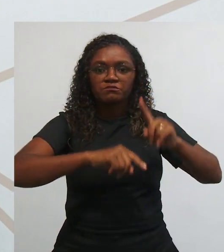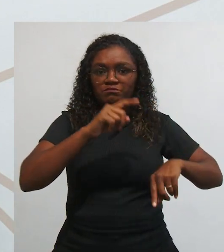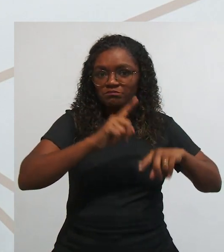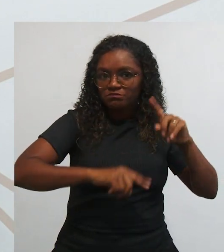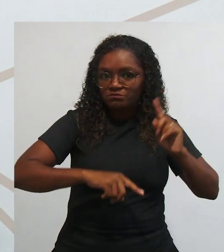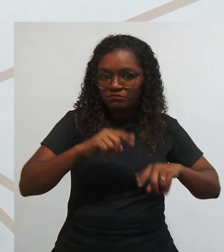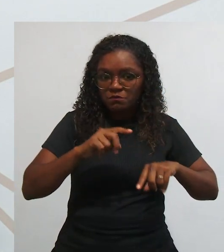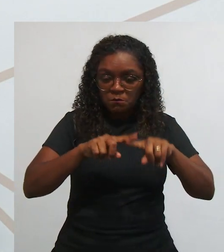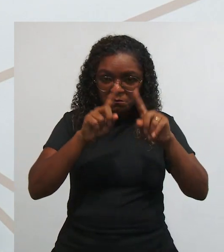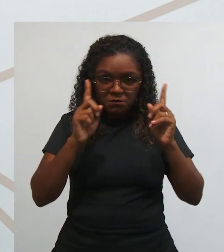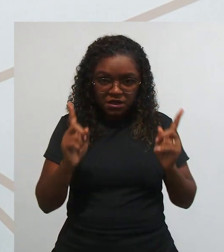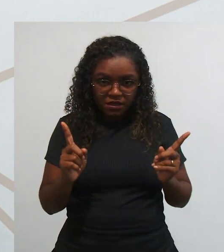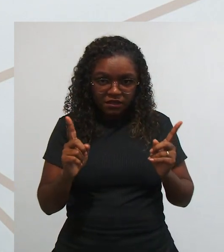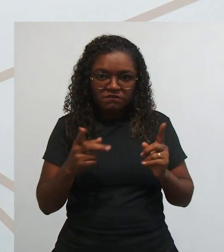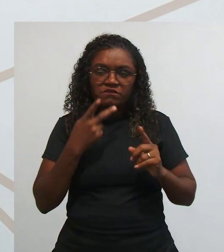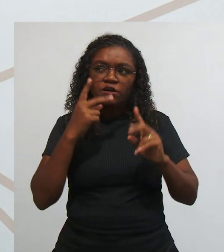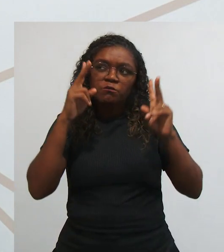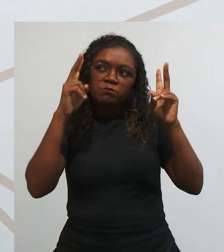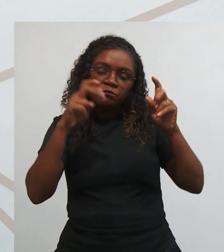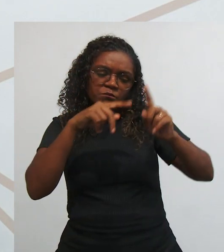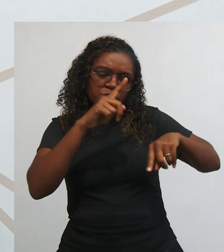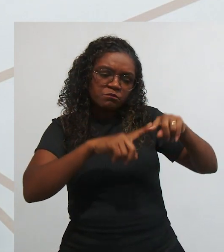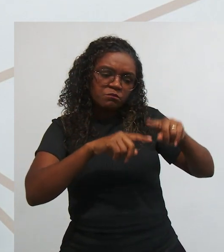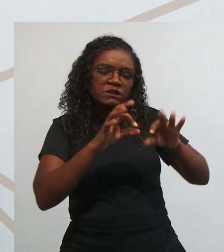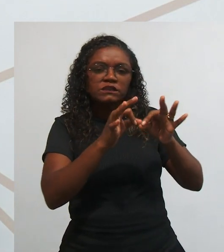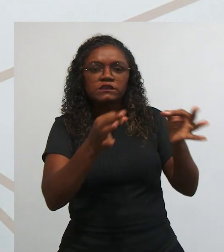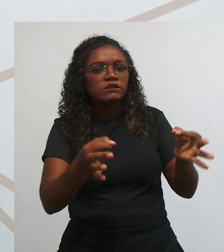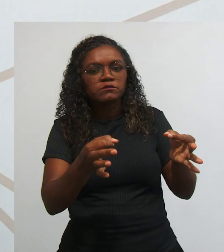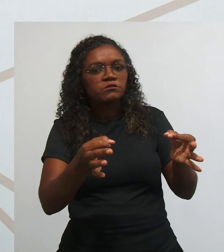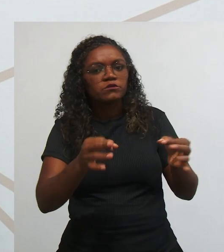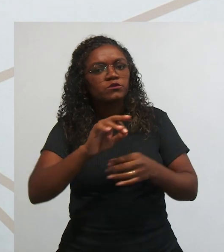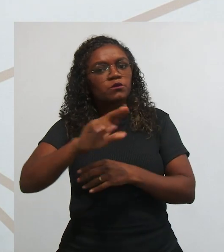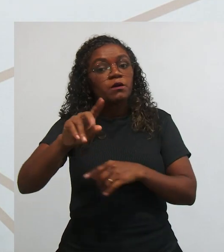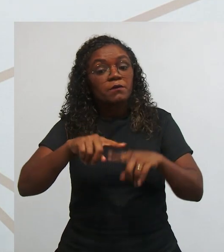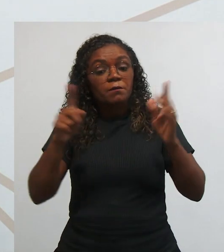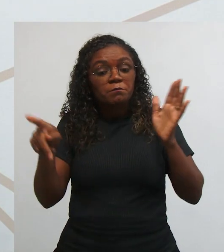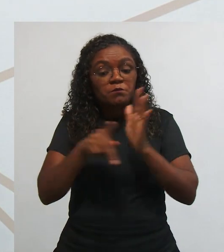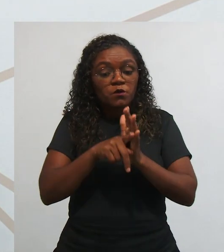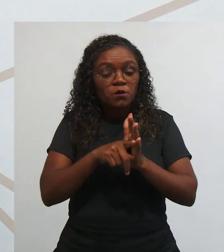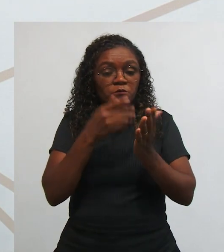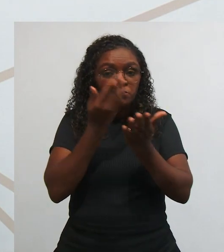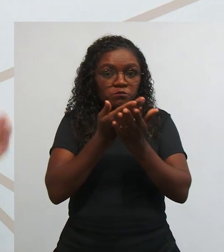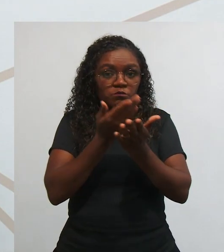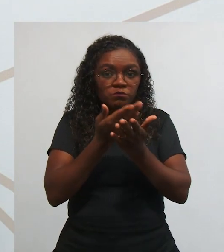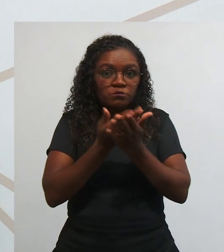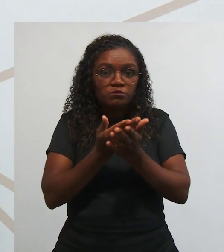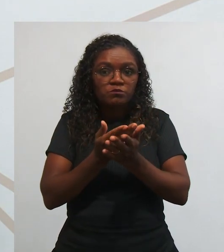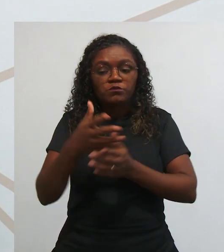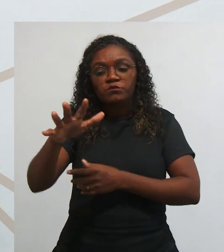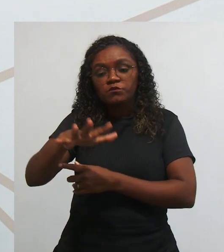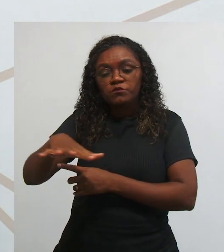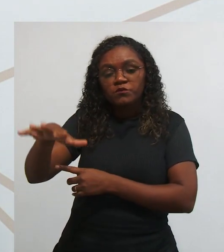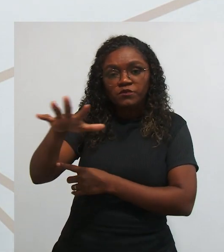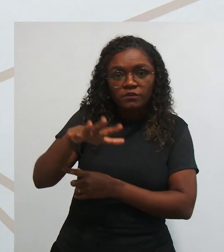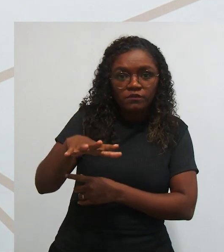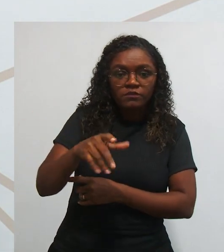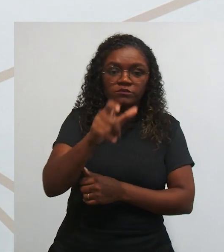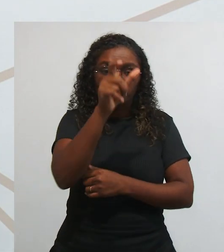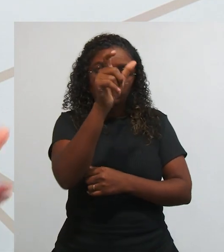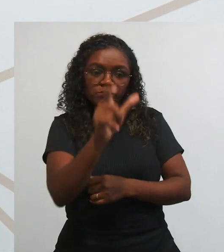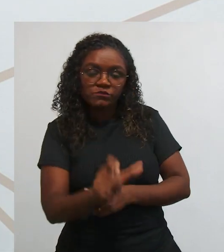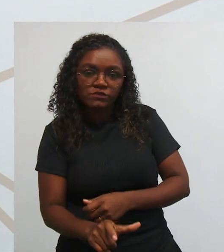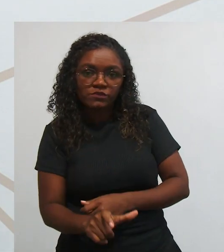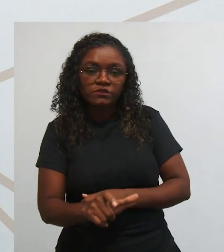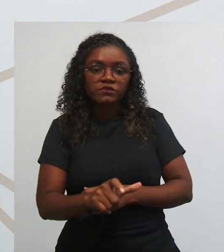o objeto não é um objeto do ponto de vista isolado, mas do objeto que se estuda. Do objeto, do sujeito, do espaço,